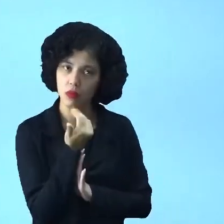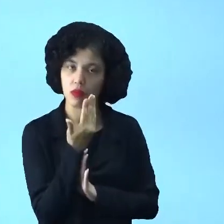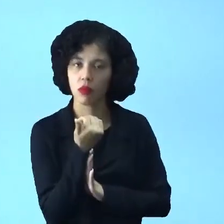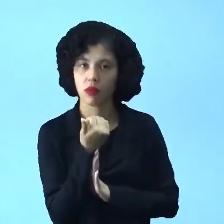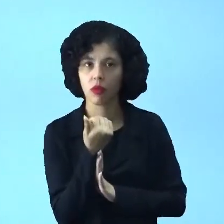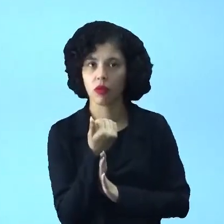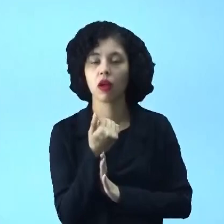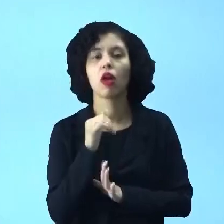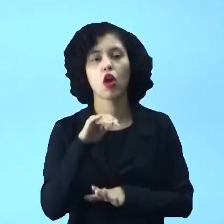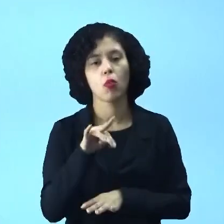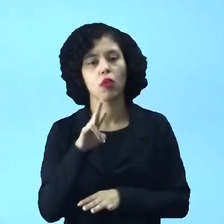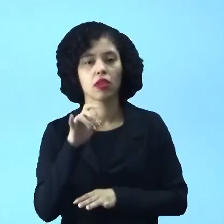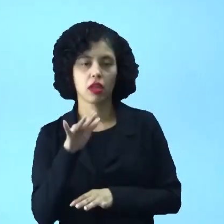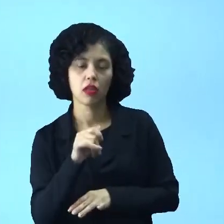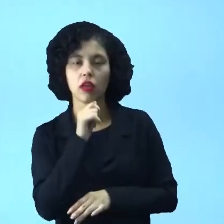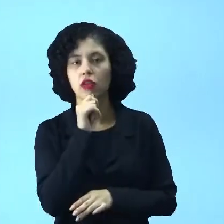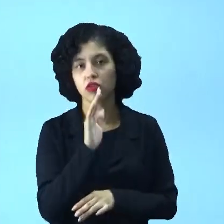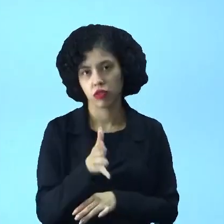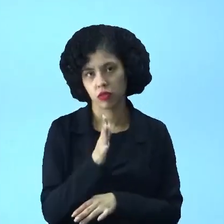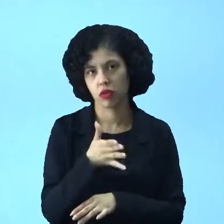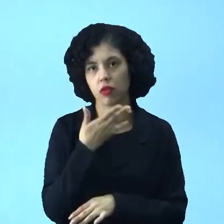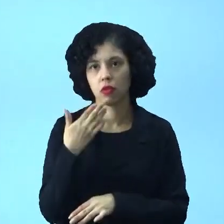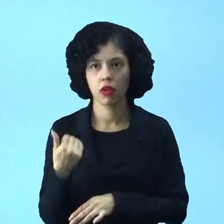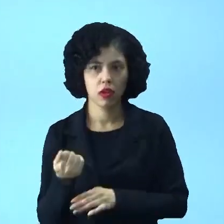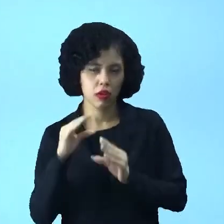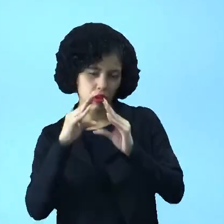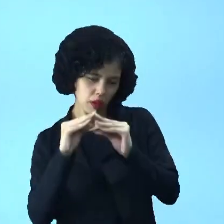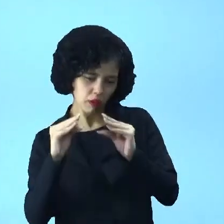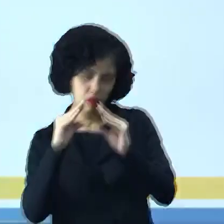está molhado, né? Ele já está aí um pouco